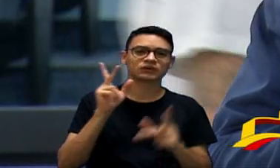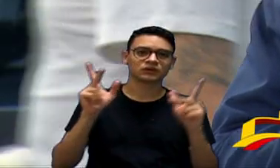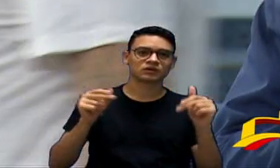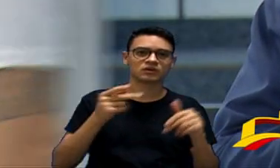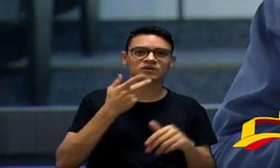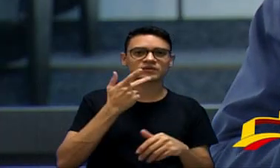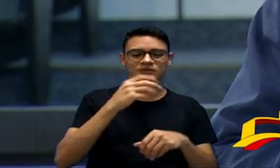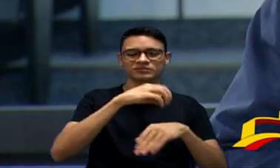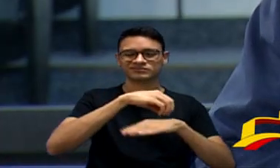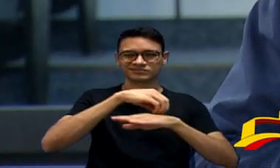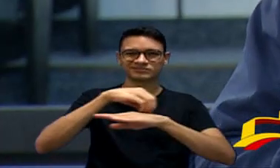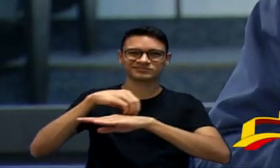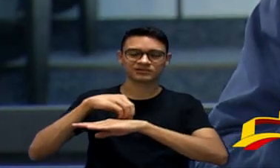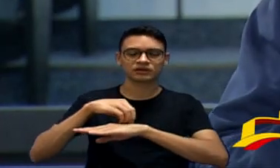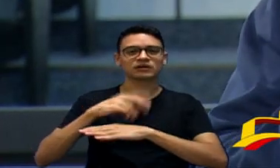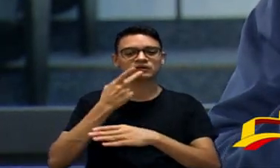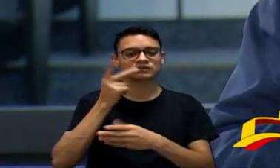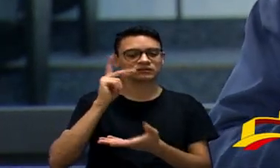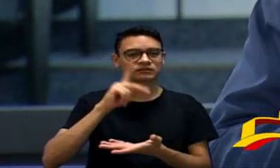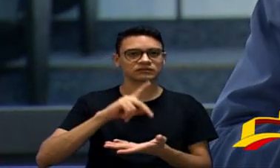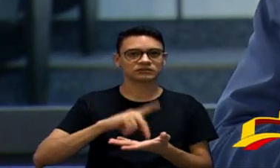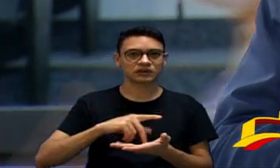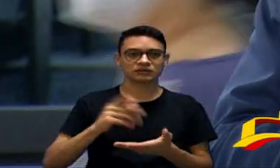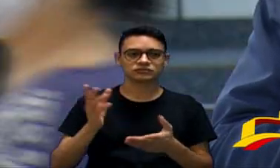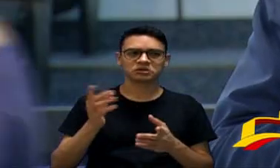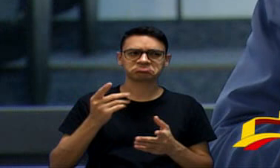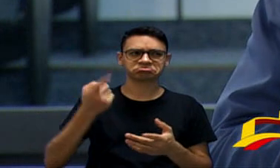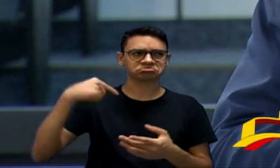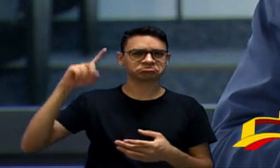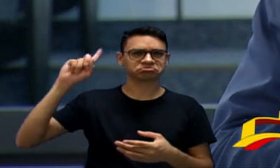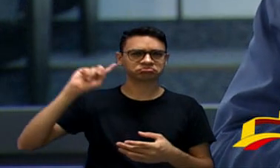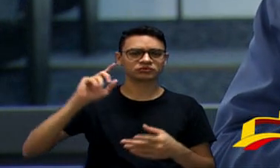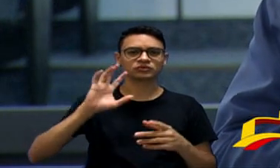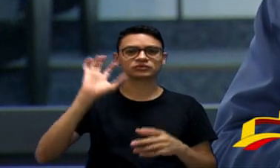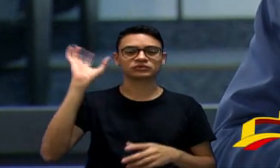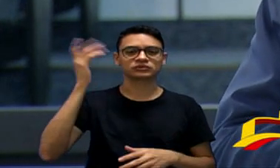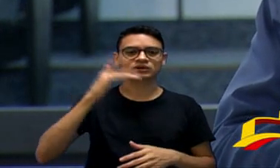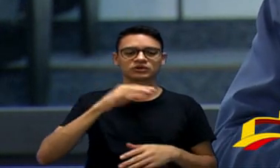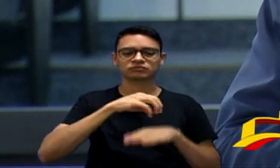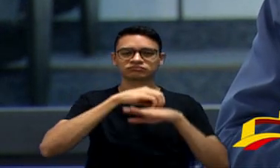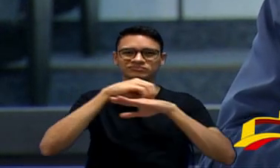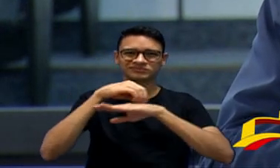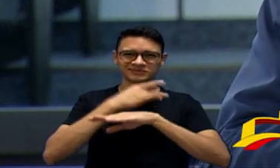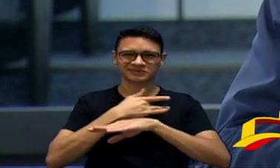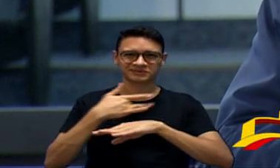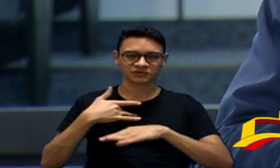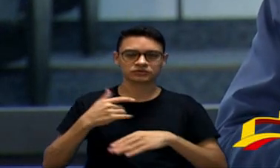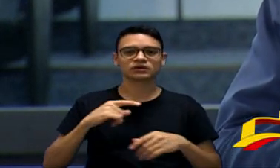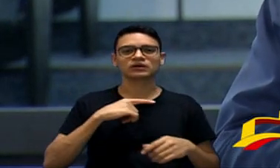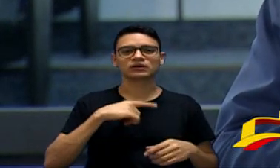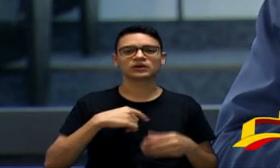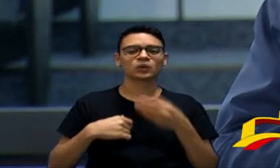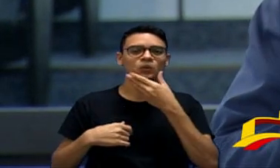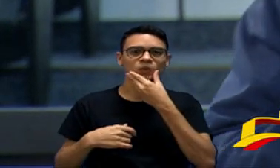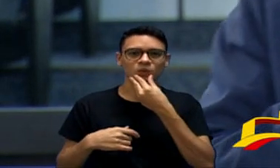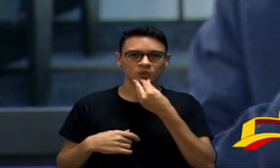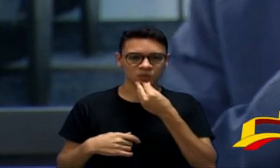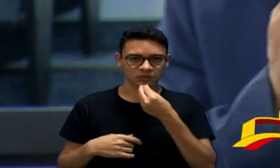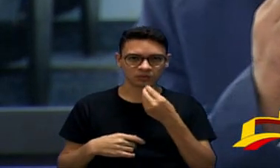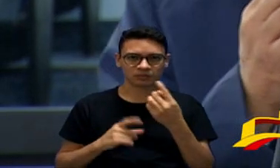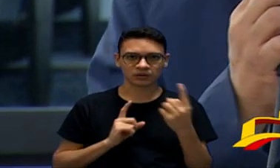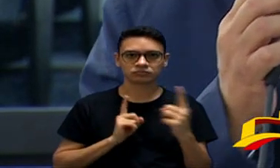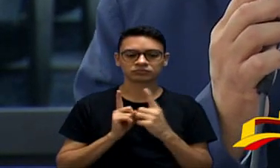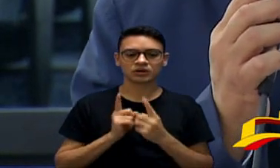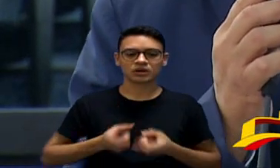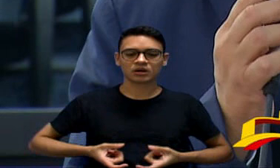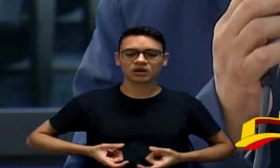transporte. Realmente, esses dias, no transporte na área da saúde, estou com um cidadão ali, ele fez,